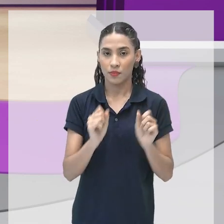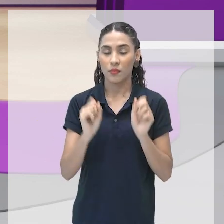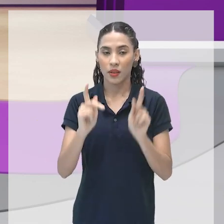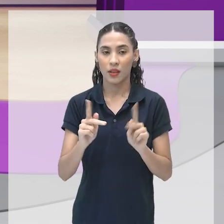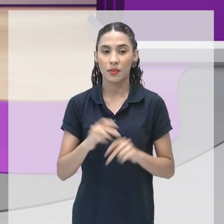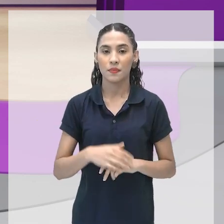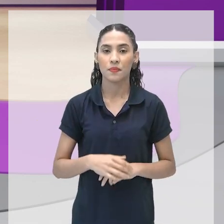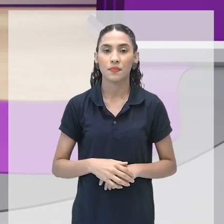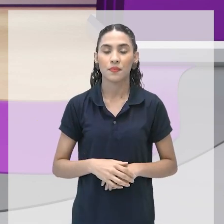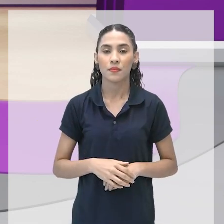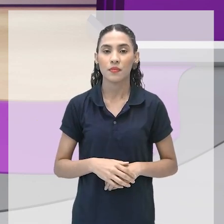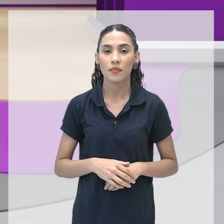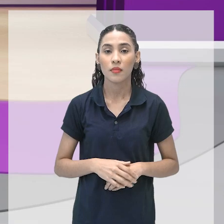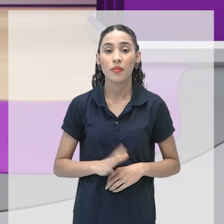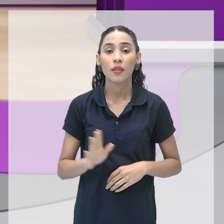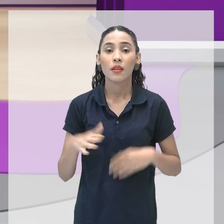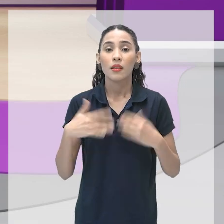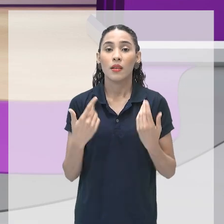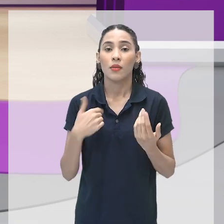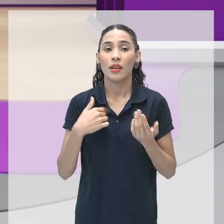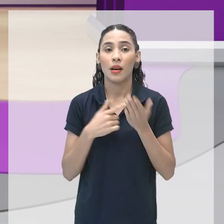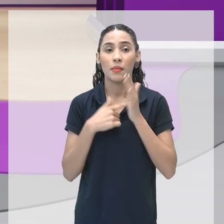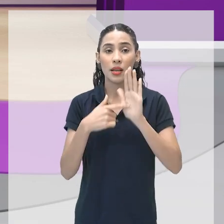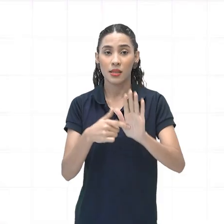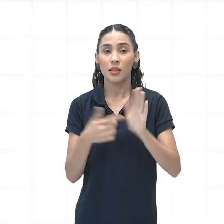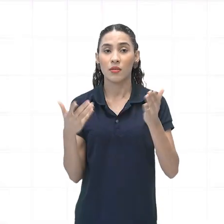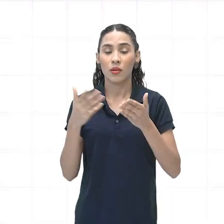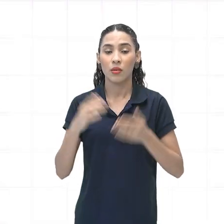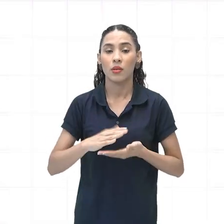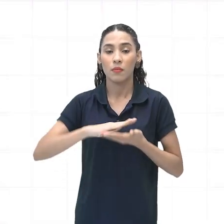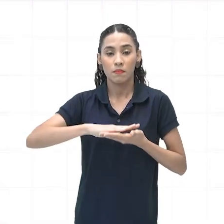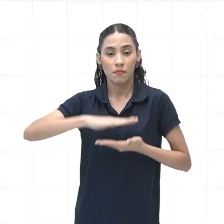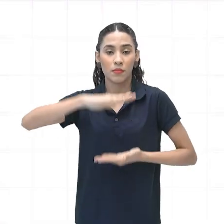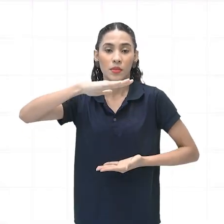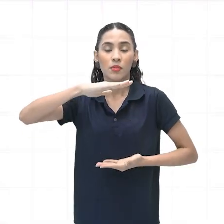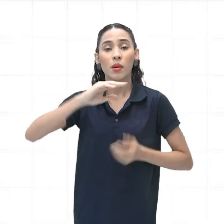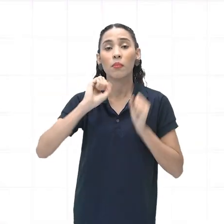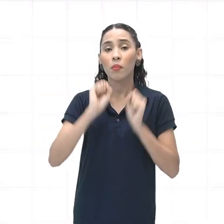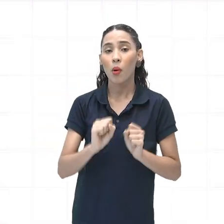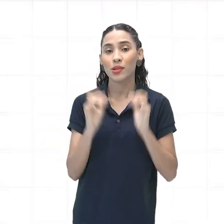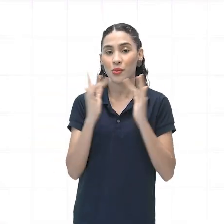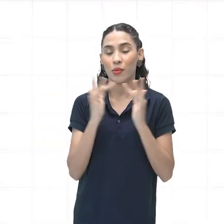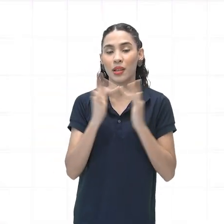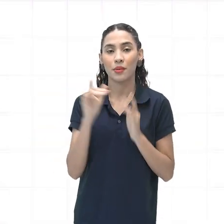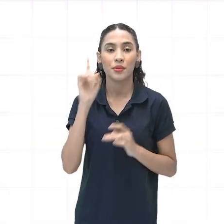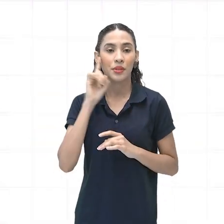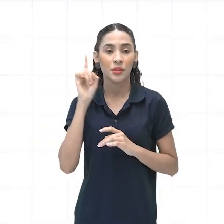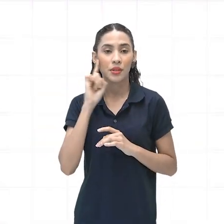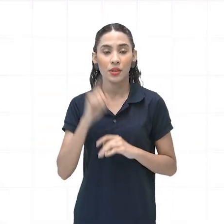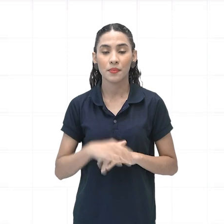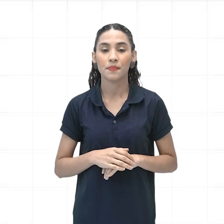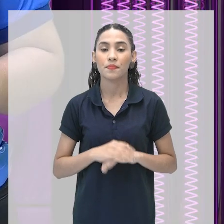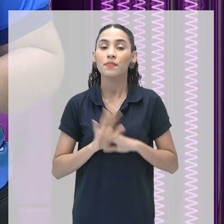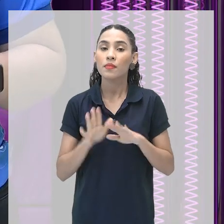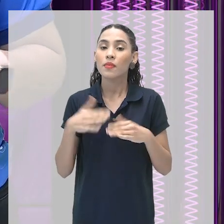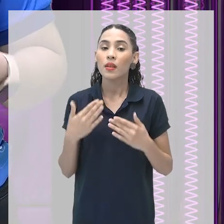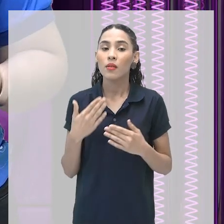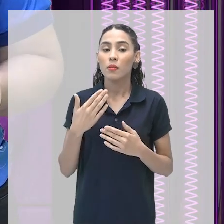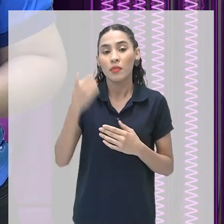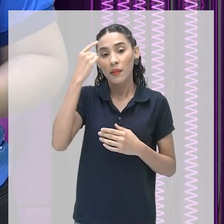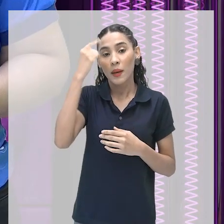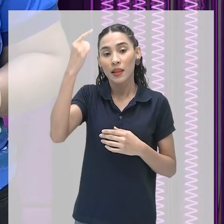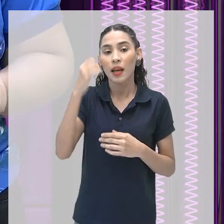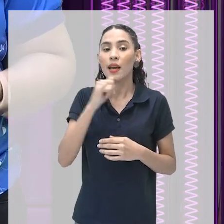bom? E aí eu trouxe também para vocês os prismas que a gente pode ter no nosso dia a dia, né? Para a gente ter uma